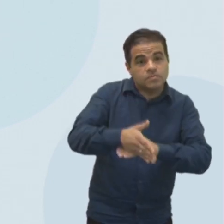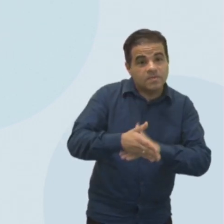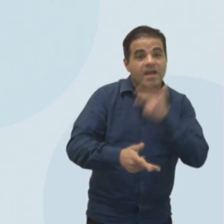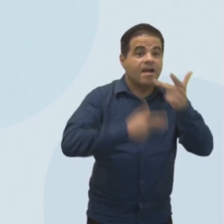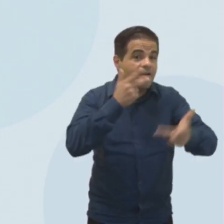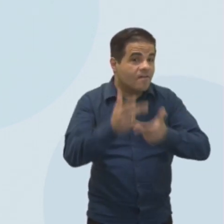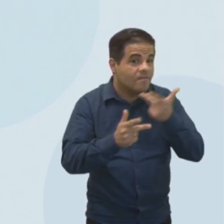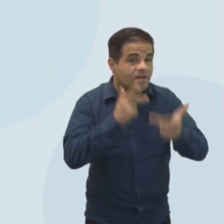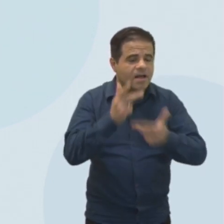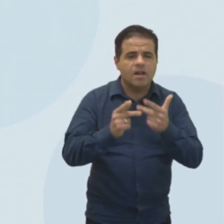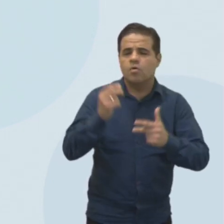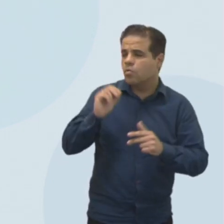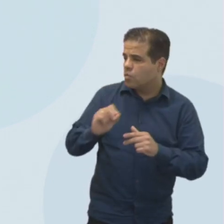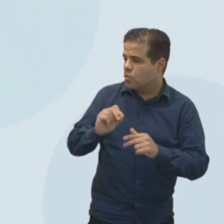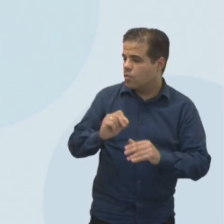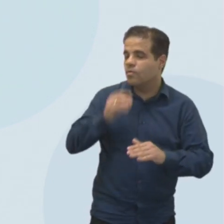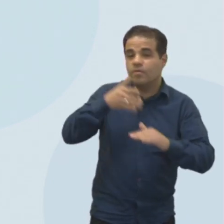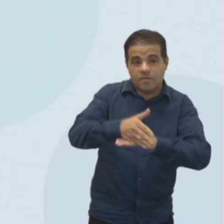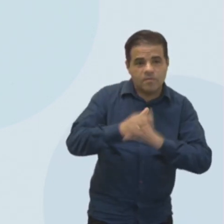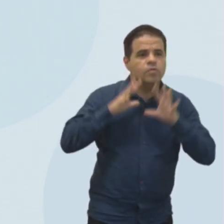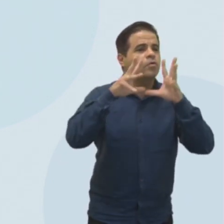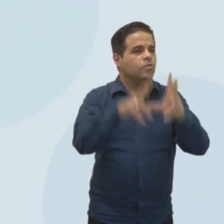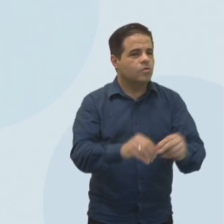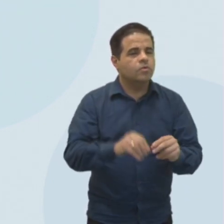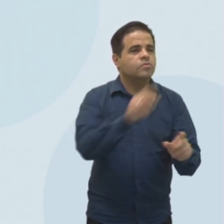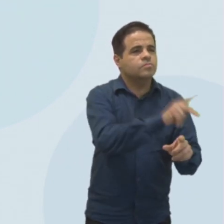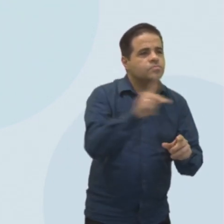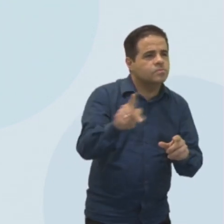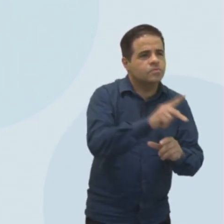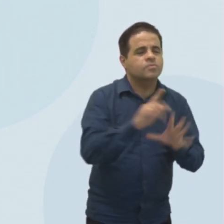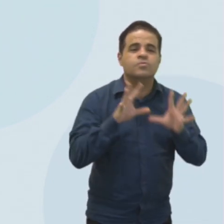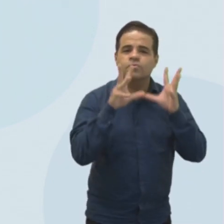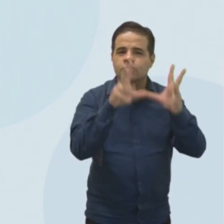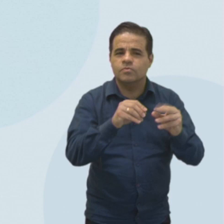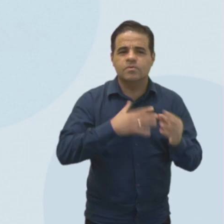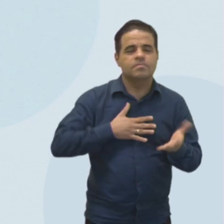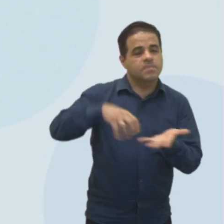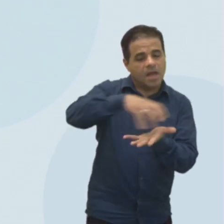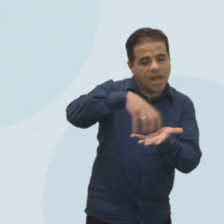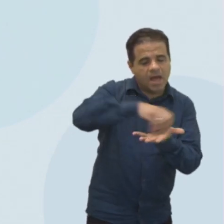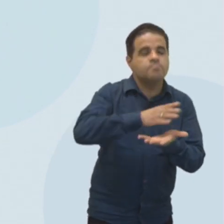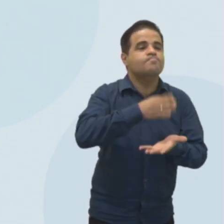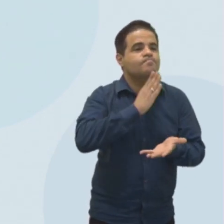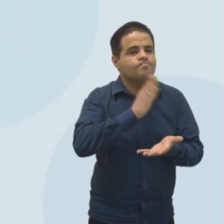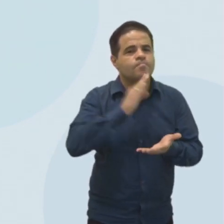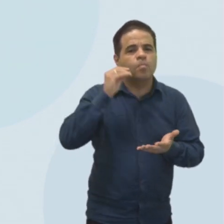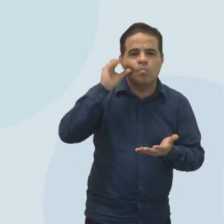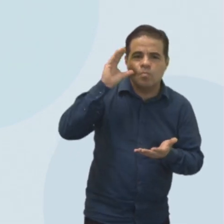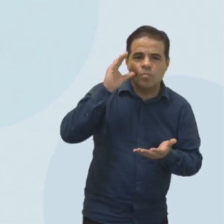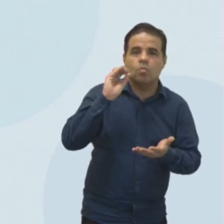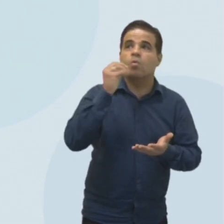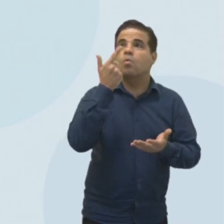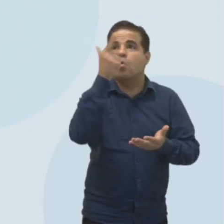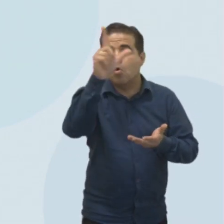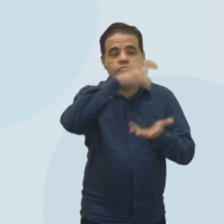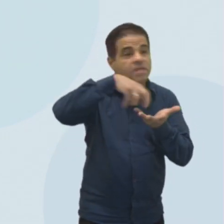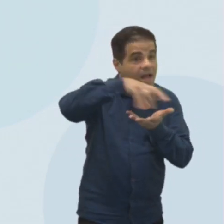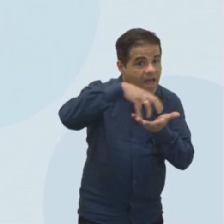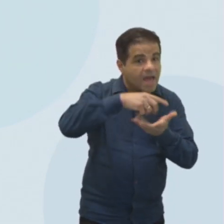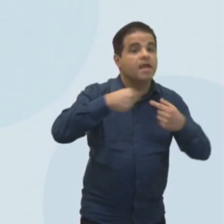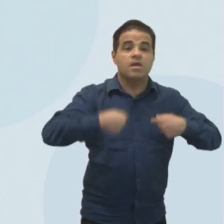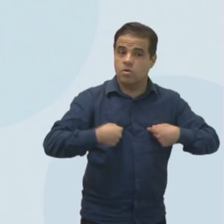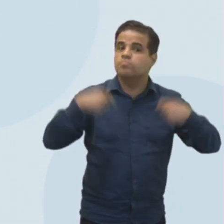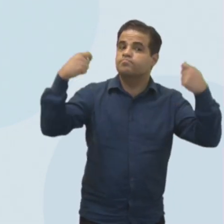toda? Ou eu vou envolver todos os professores da minha área de conhecimento? Ou de outra área? Então, eu